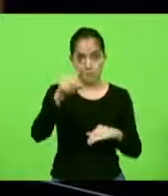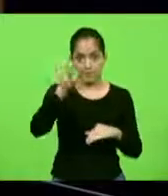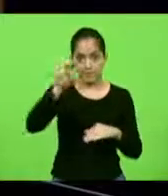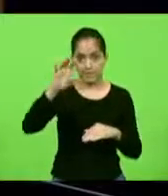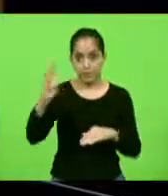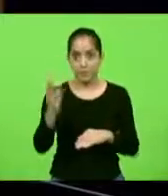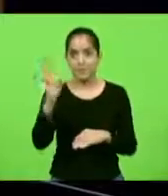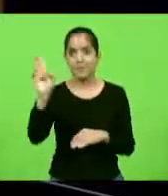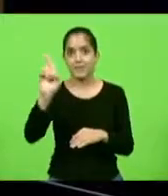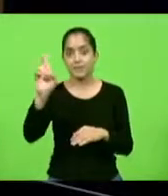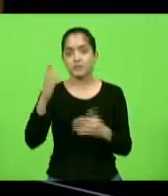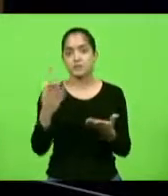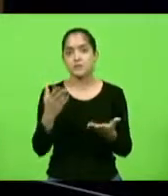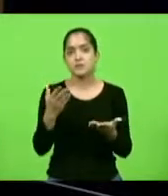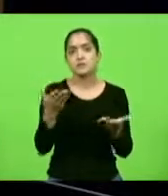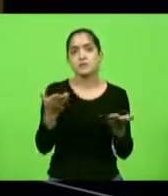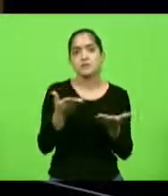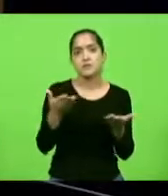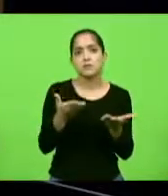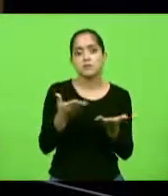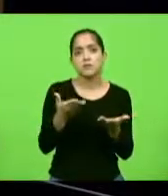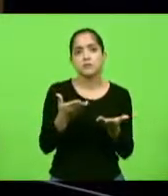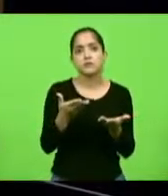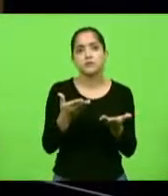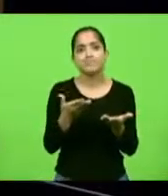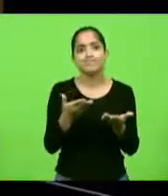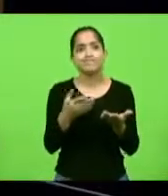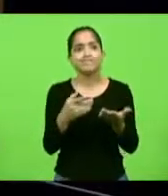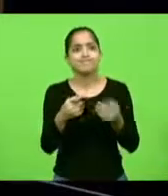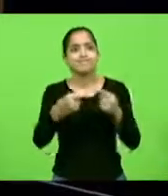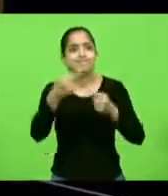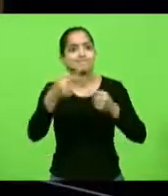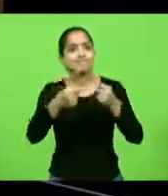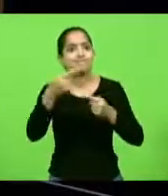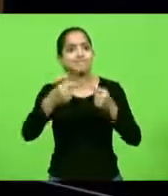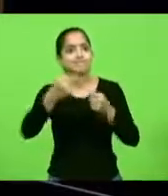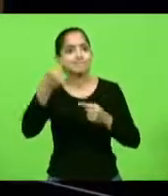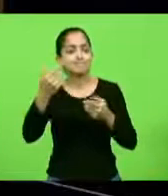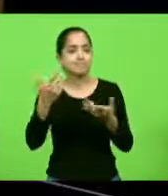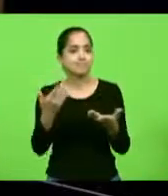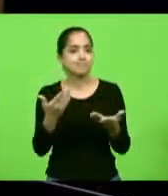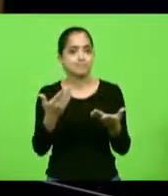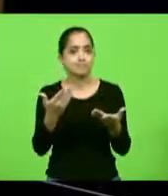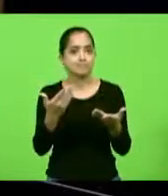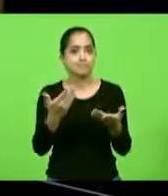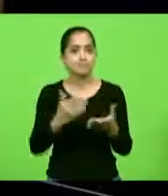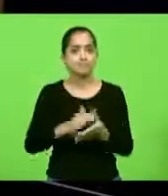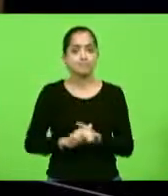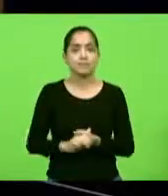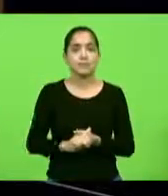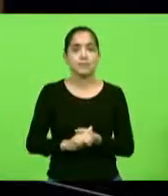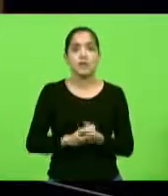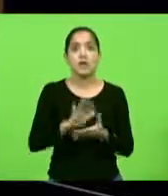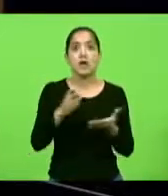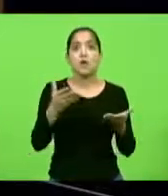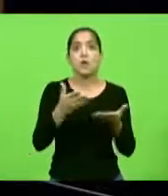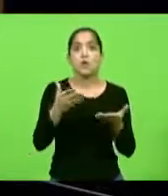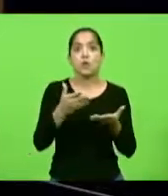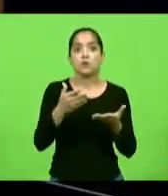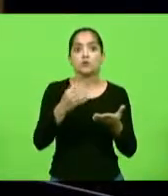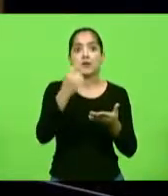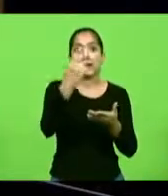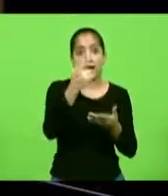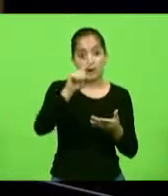e hoje a conta não fechou. A conta não fecha. Aí hoje é até